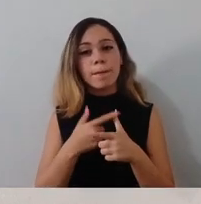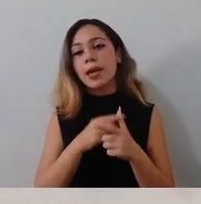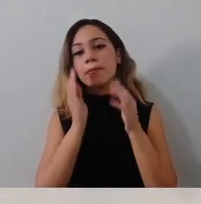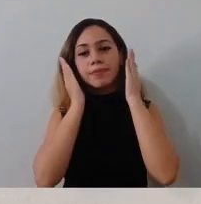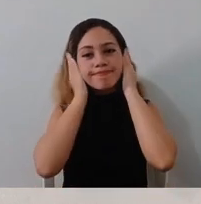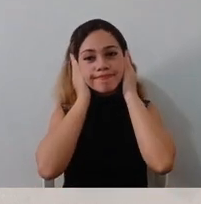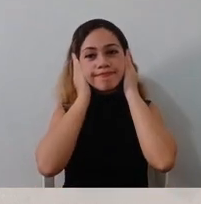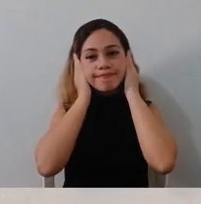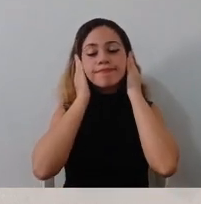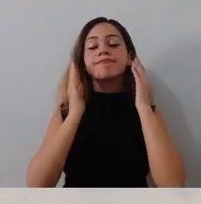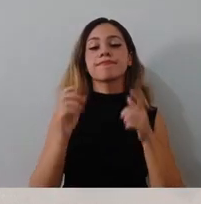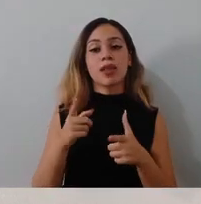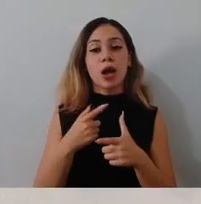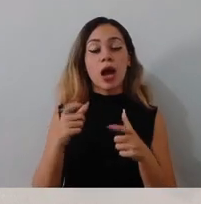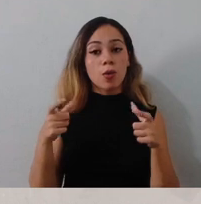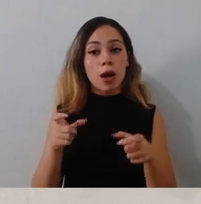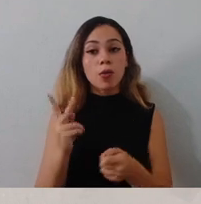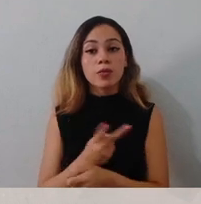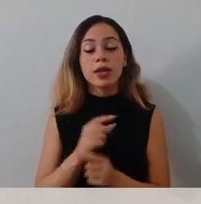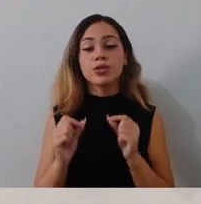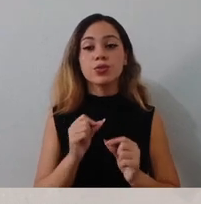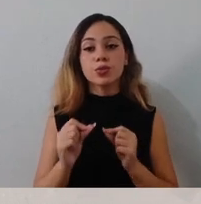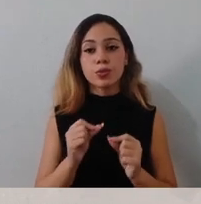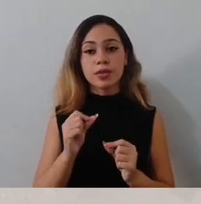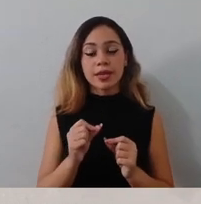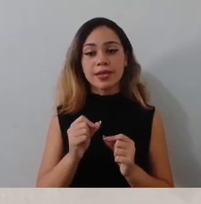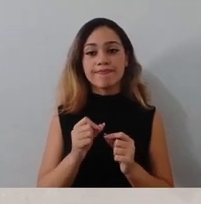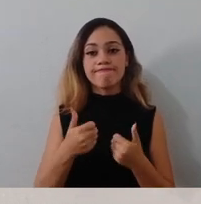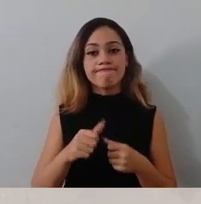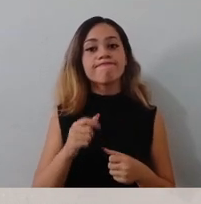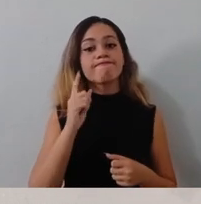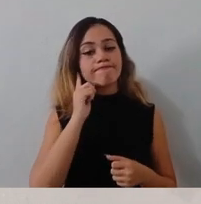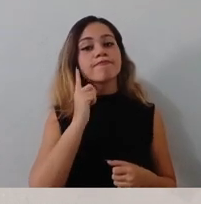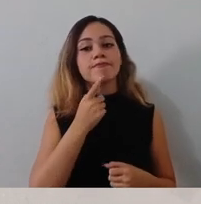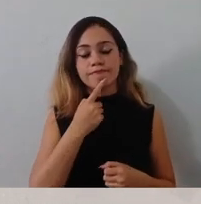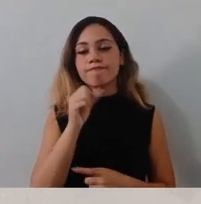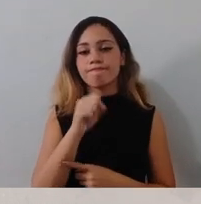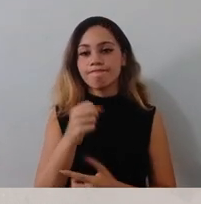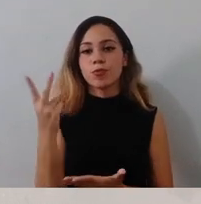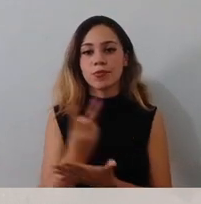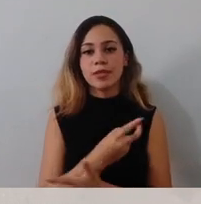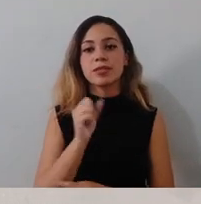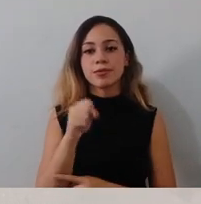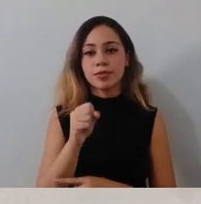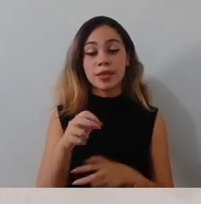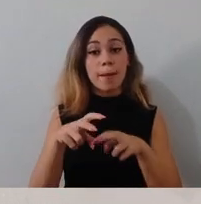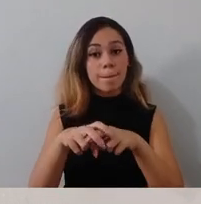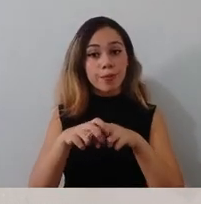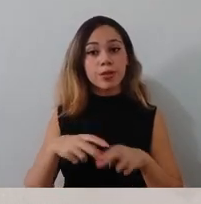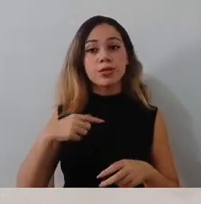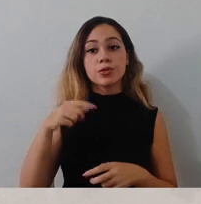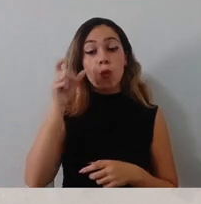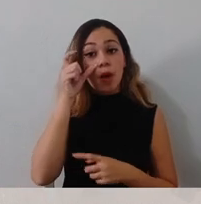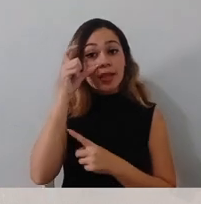né? Que aí dá um gráfico assim aberto. E ficou deficiente auditivo.